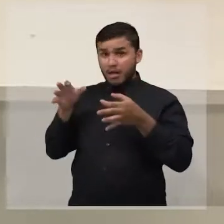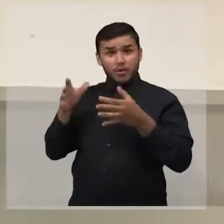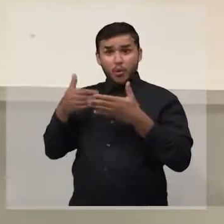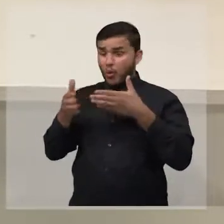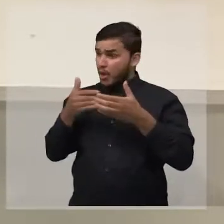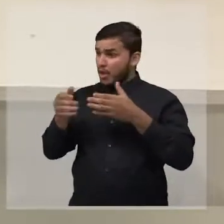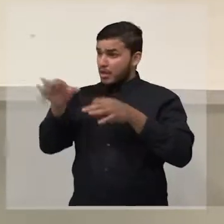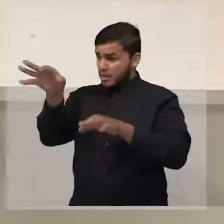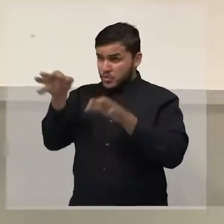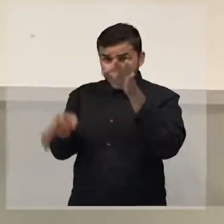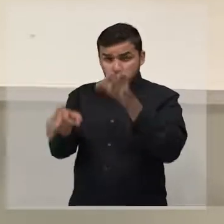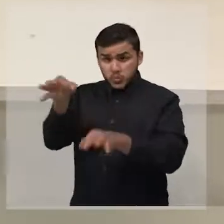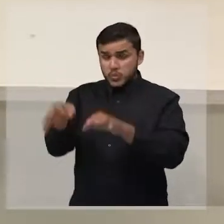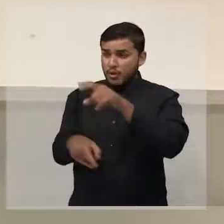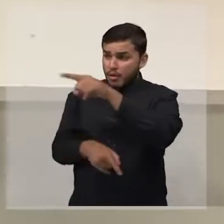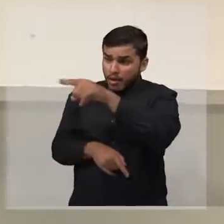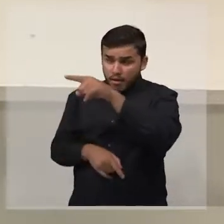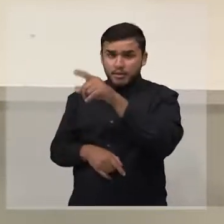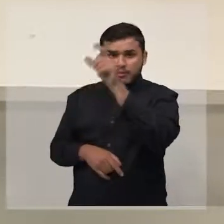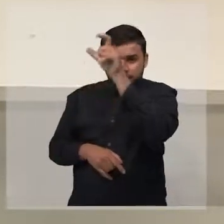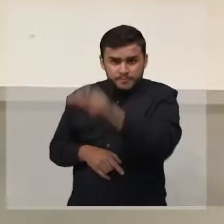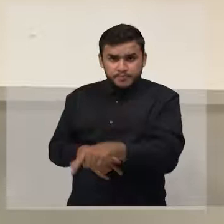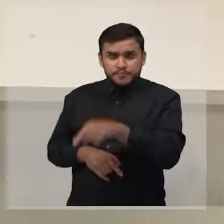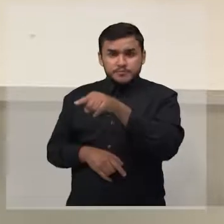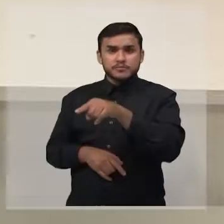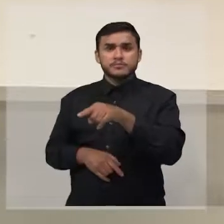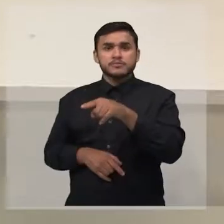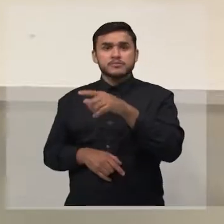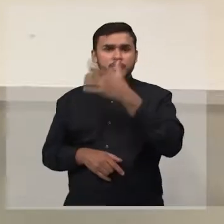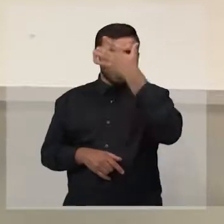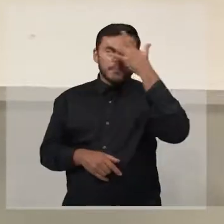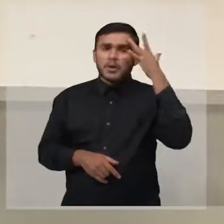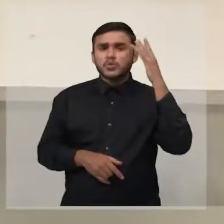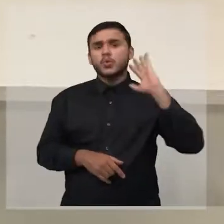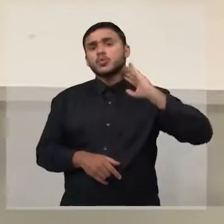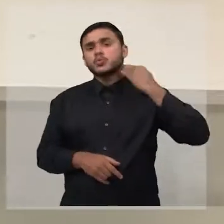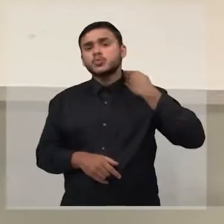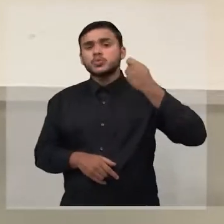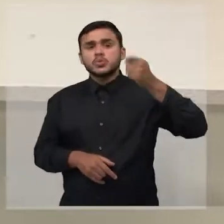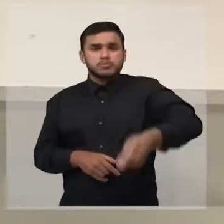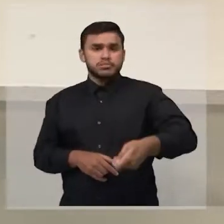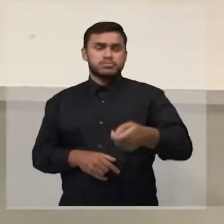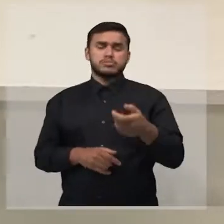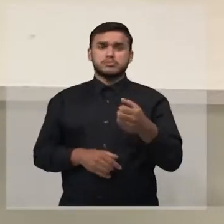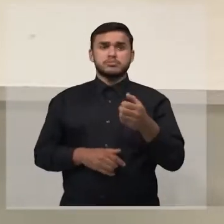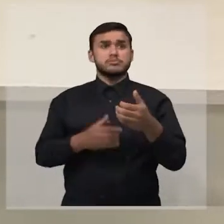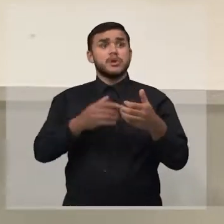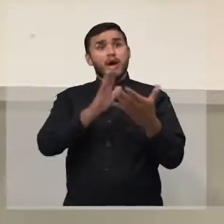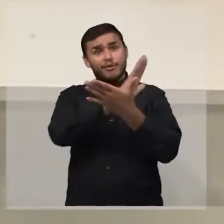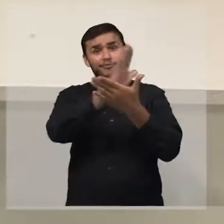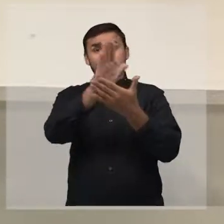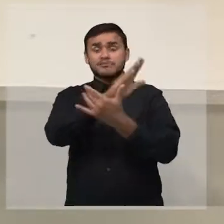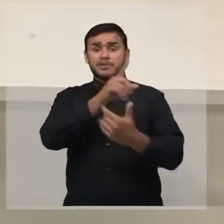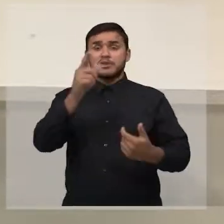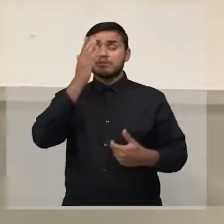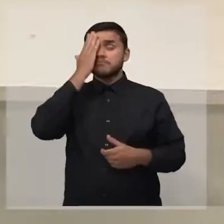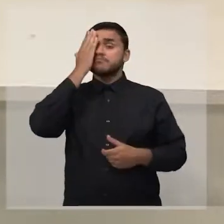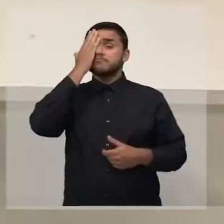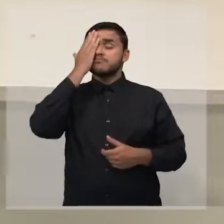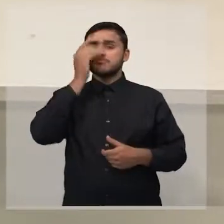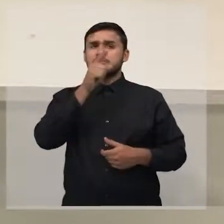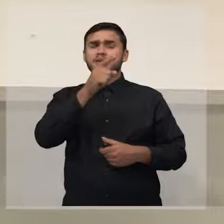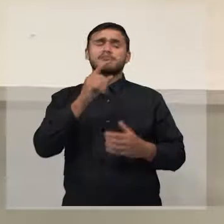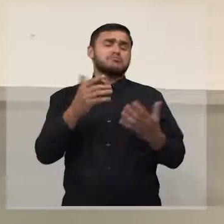básica. Porque a depender do juízo, esse judiciário é feito de gente de carne e osso. E às vezes você pega